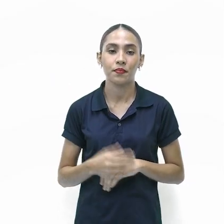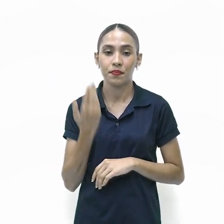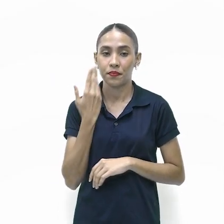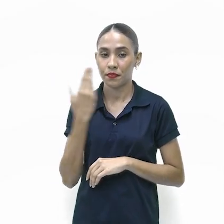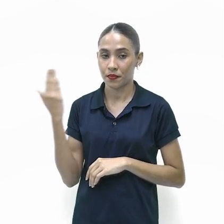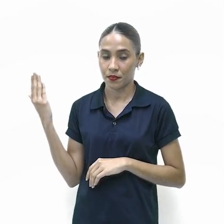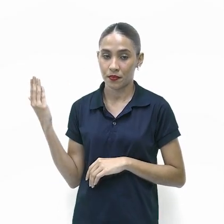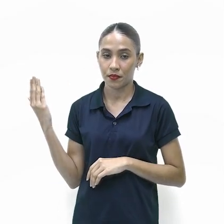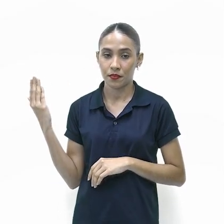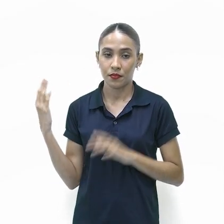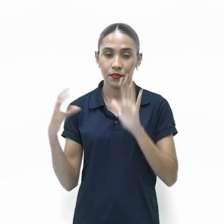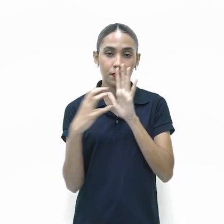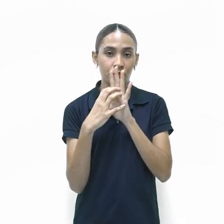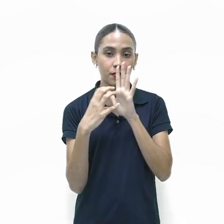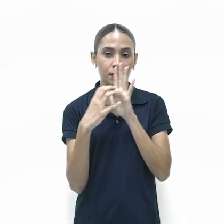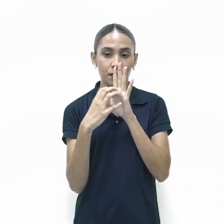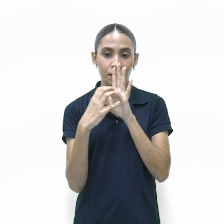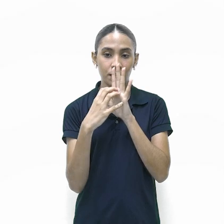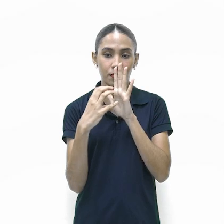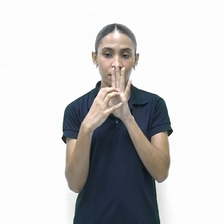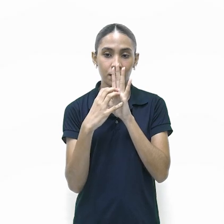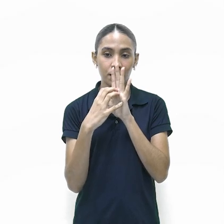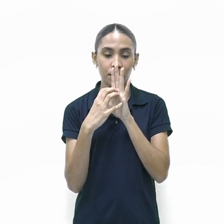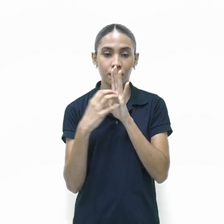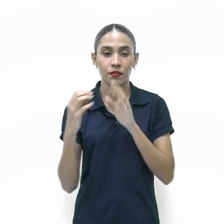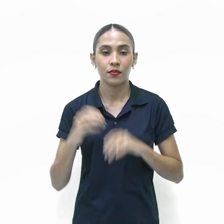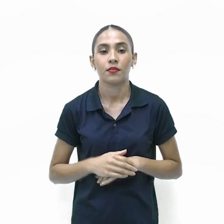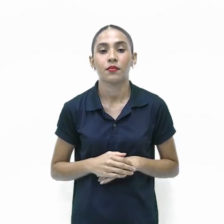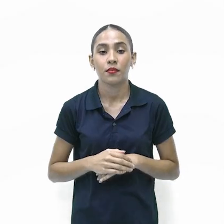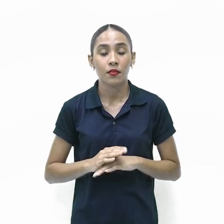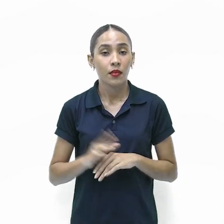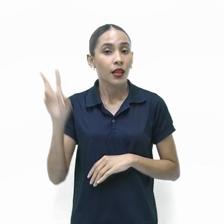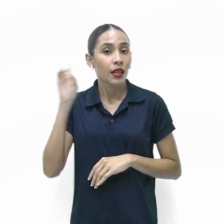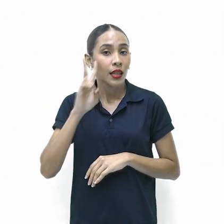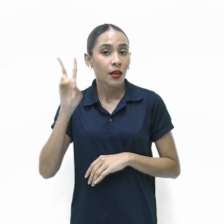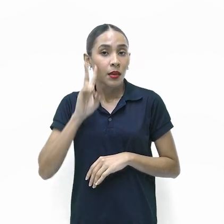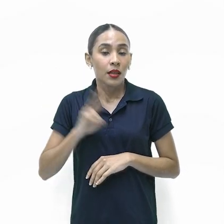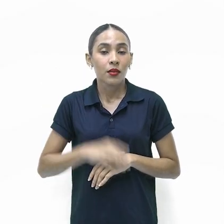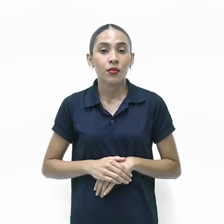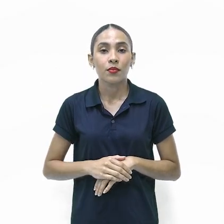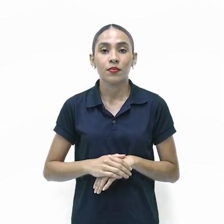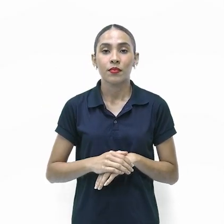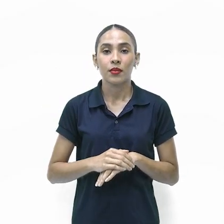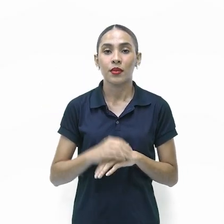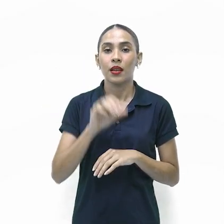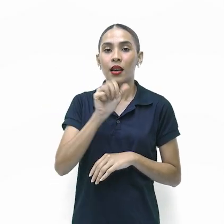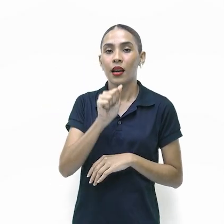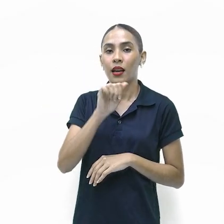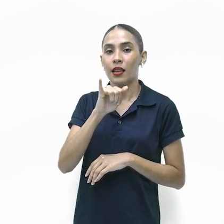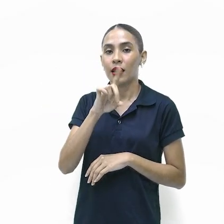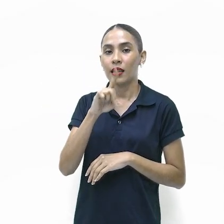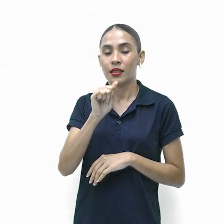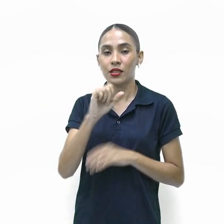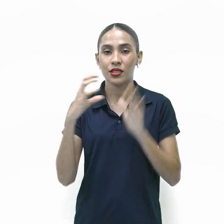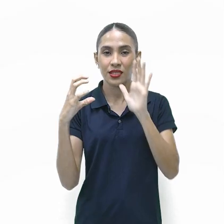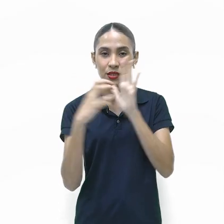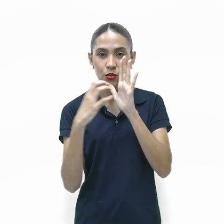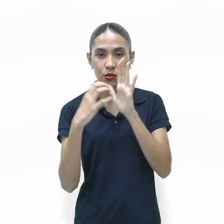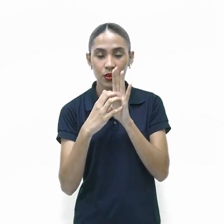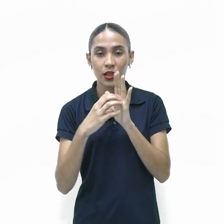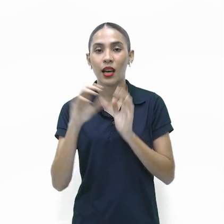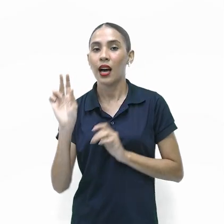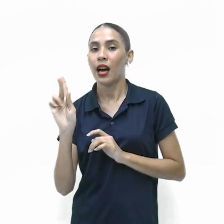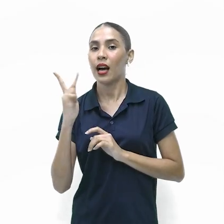gente conhece pela sigla, né, chamada de HIV. Lembrando que a AIDS é a doença, HIV é o vírus,